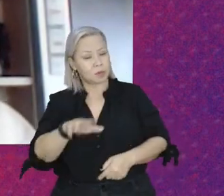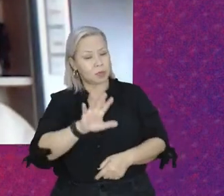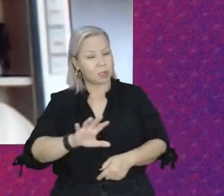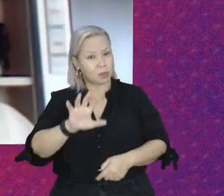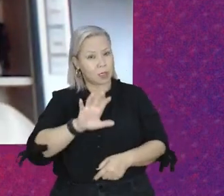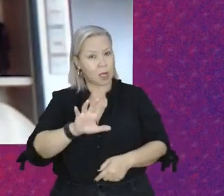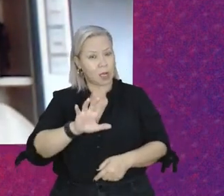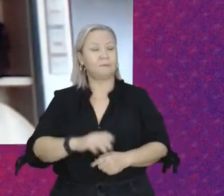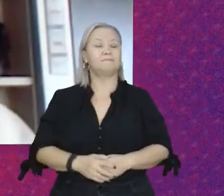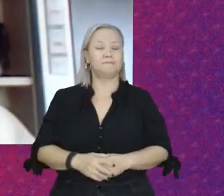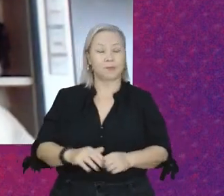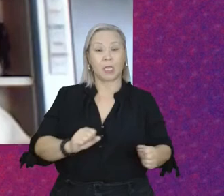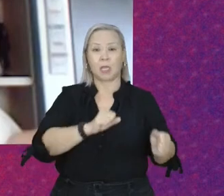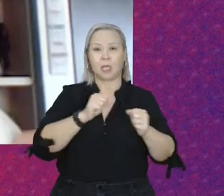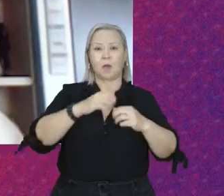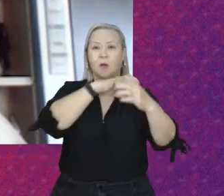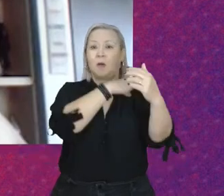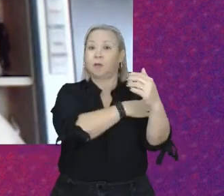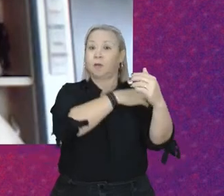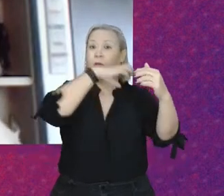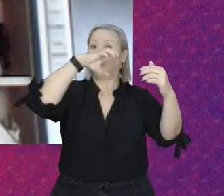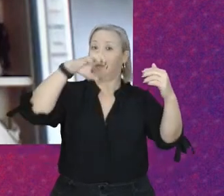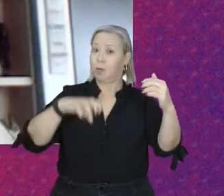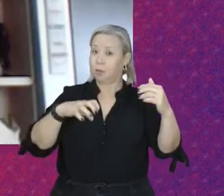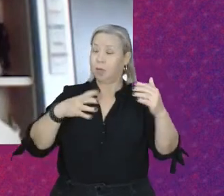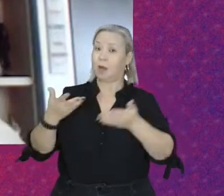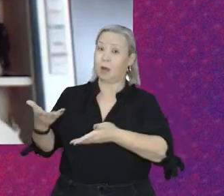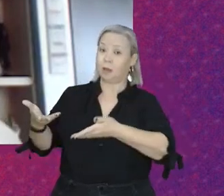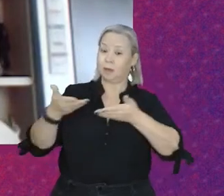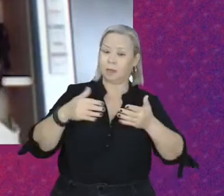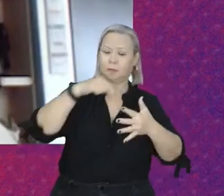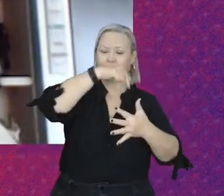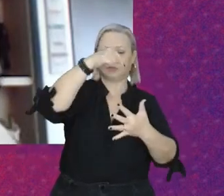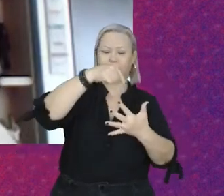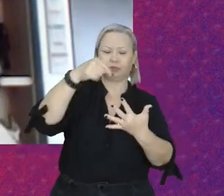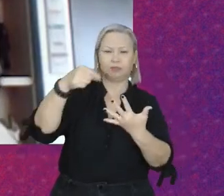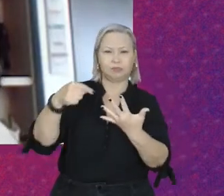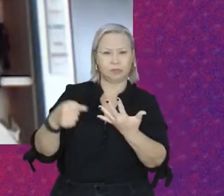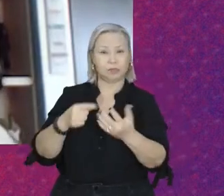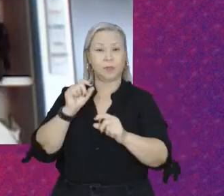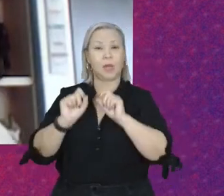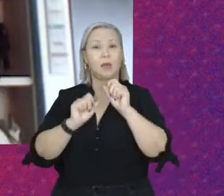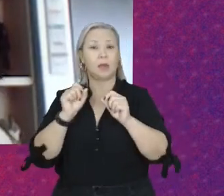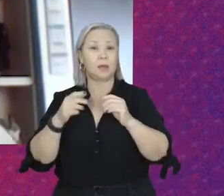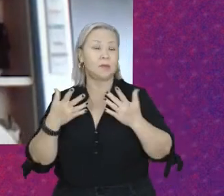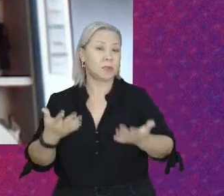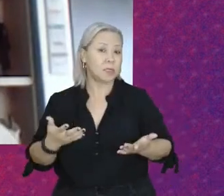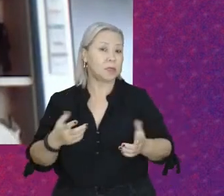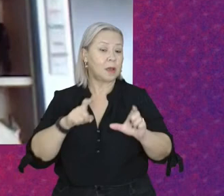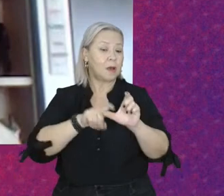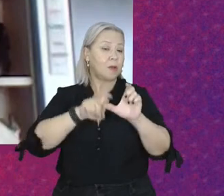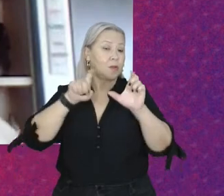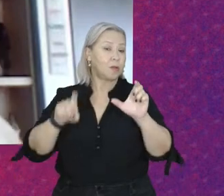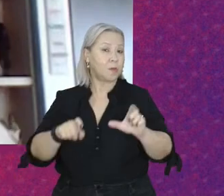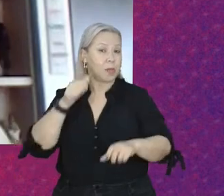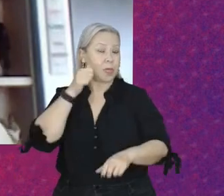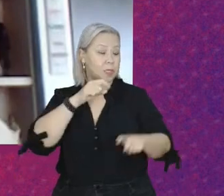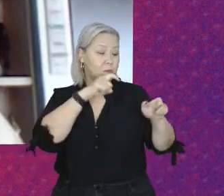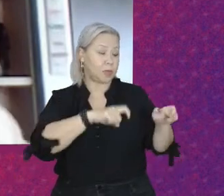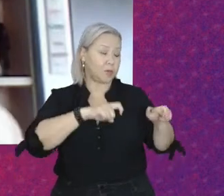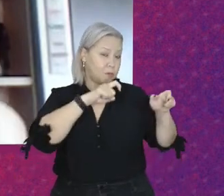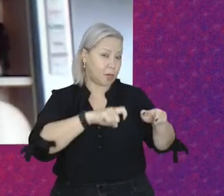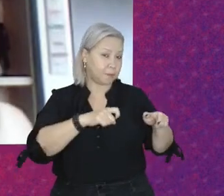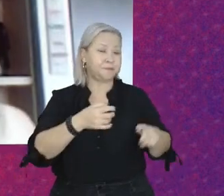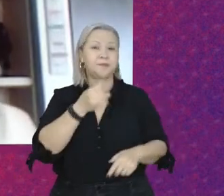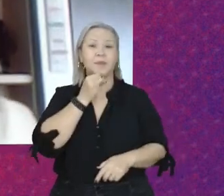que possam empoderar e possam trazer elementos que tragam essa autonomia às mulheres rurais. Então, por